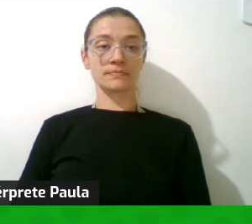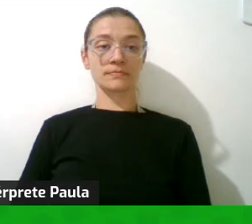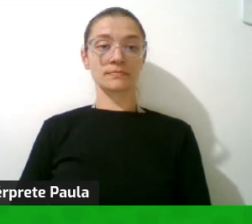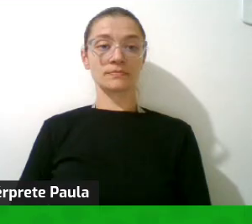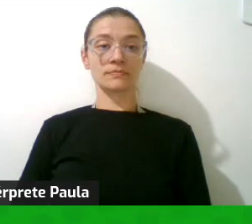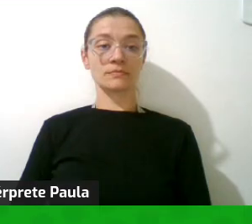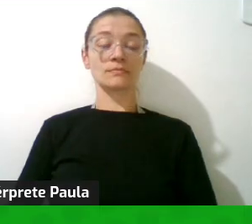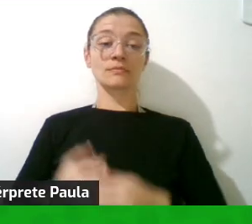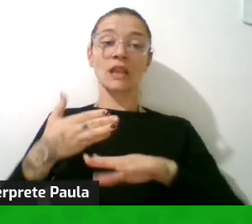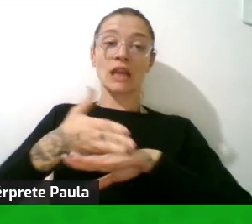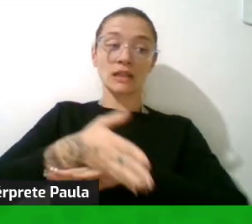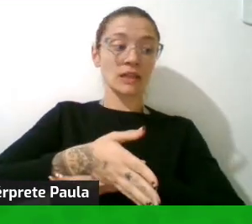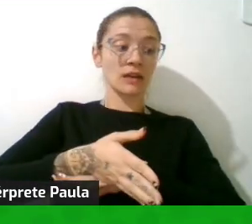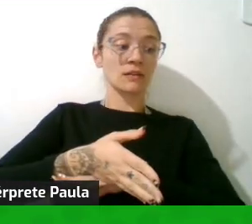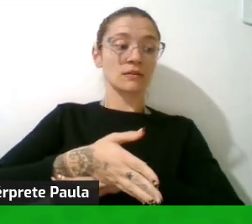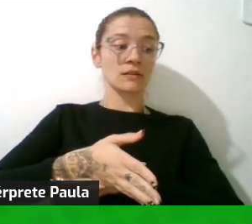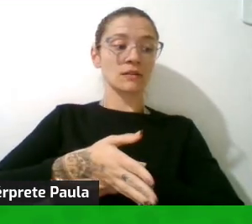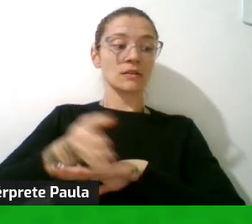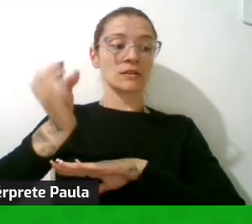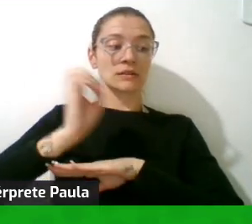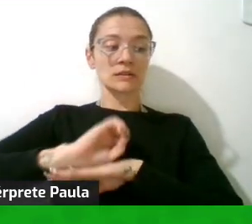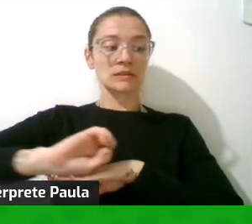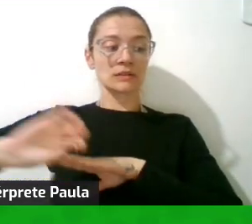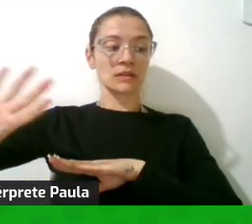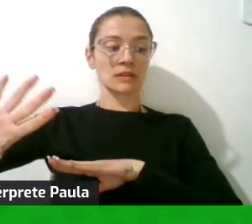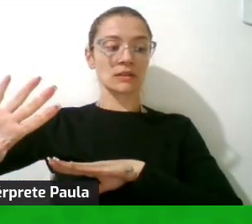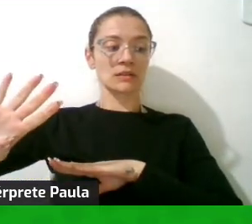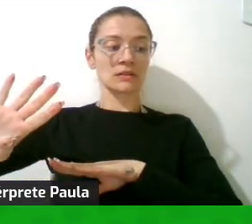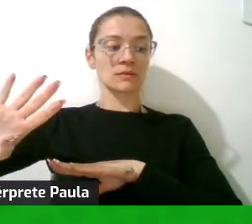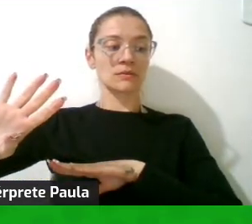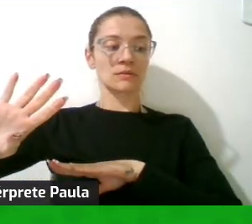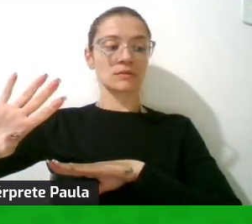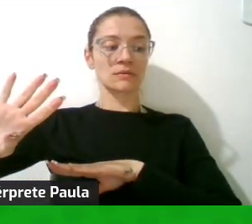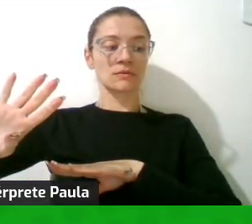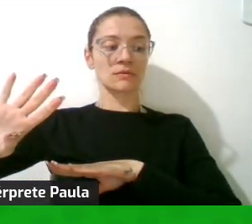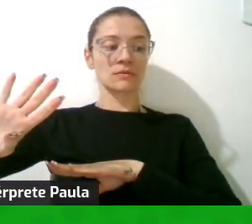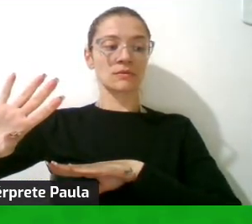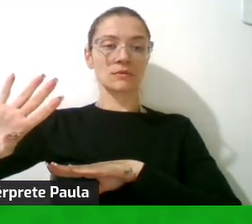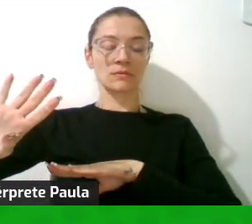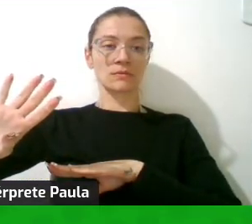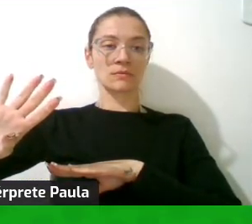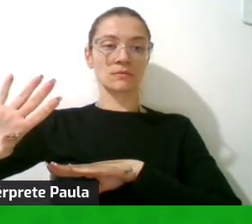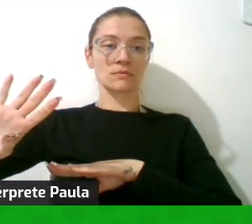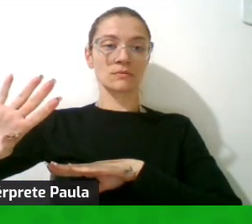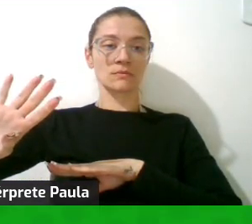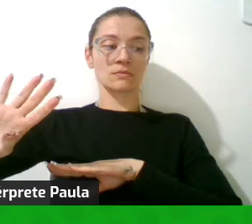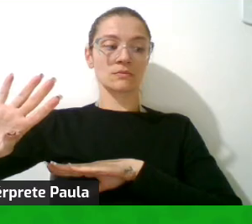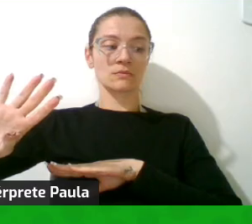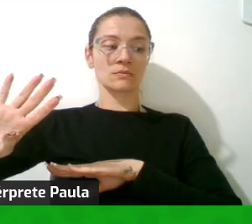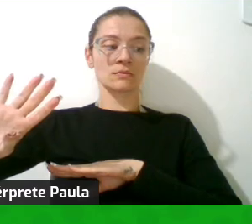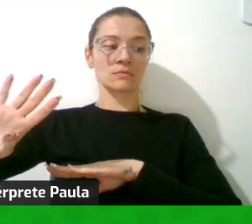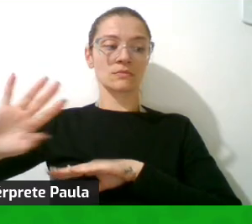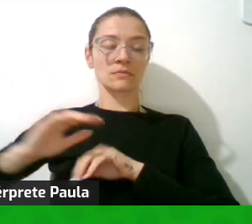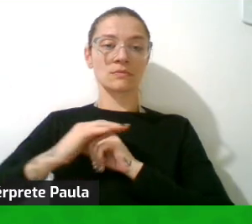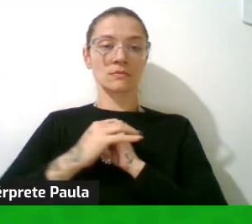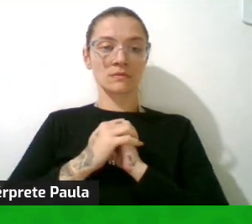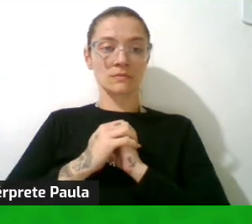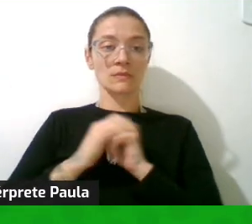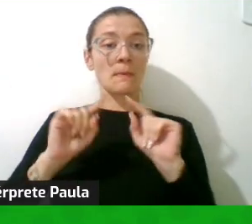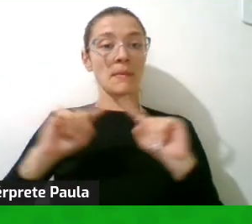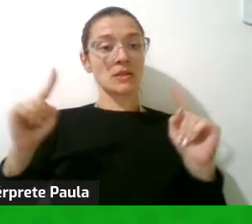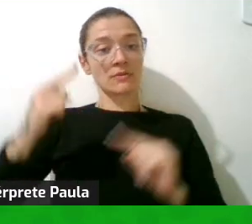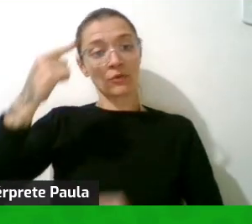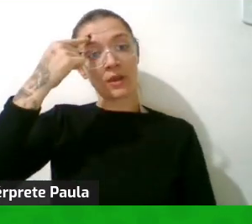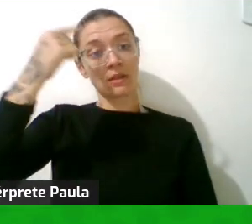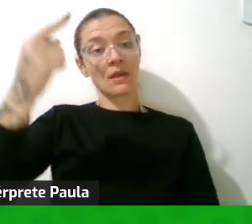como entrada. Se for como saída, entra como saída. Então, a gente pode até fazer misturado ali. Mas eu vou dar uma ideia melhor que a gente pode